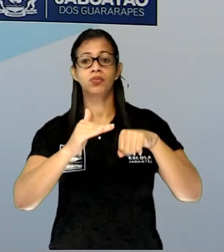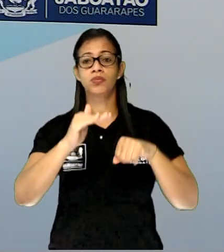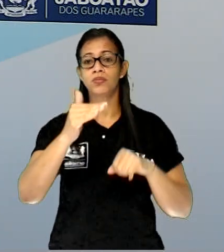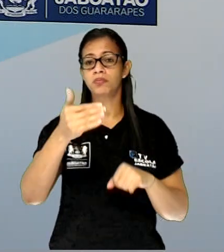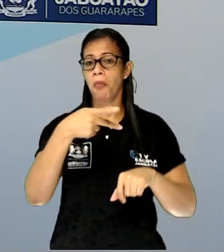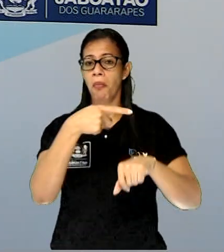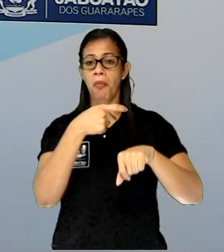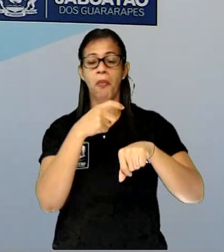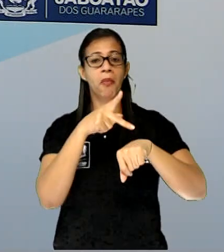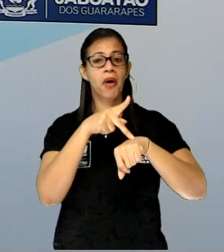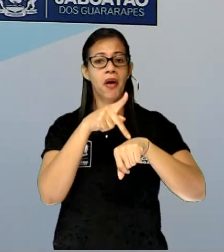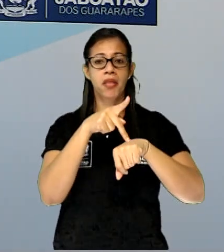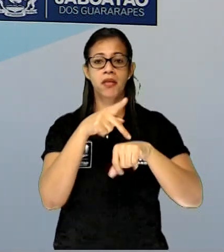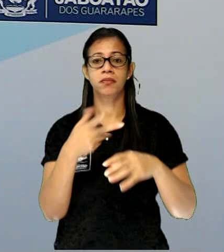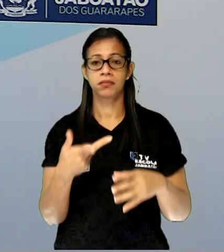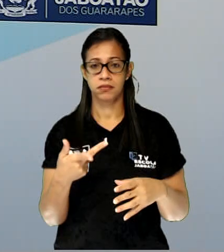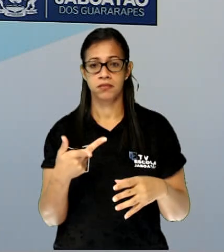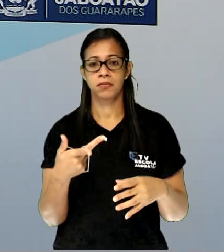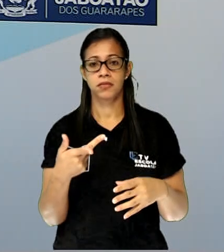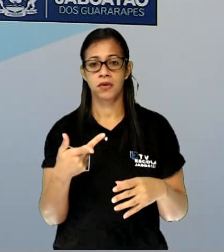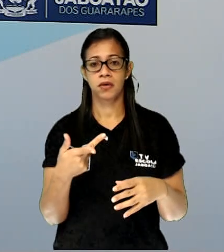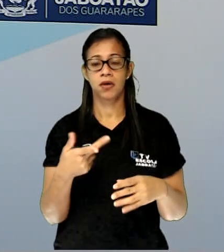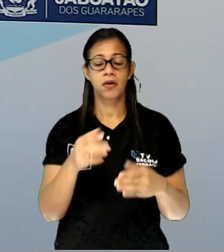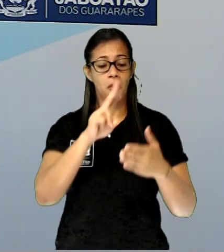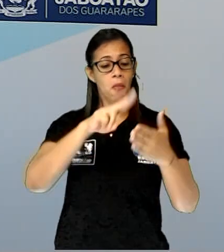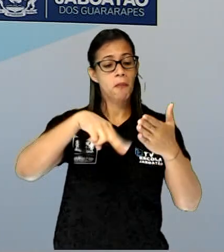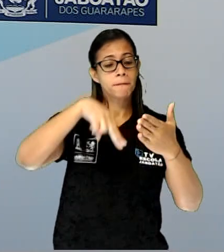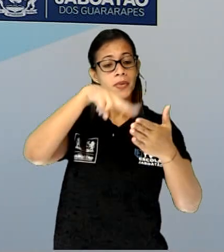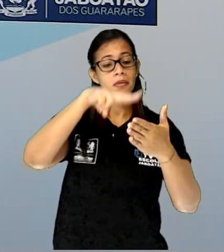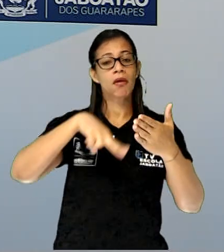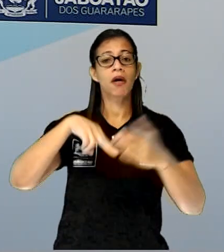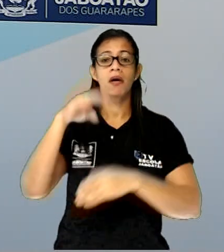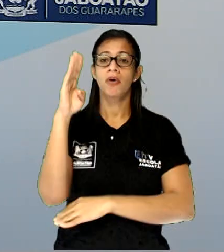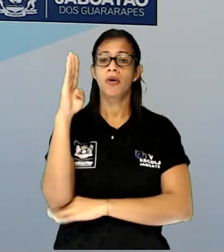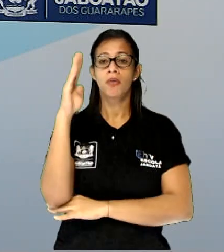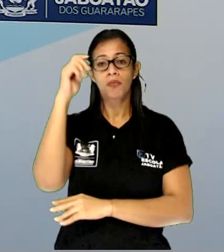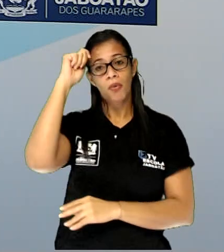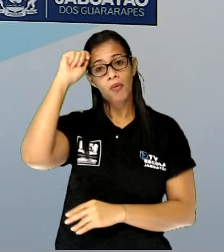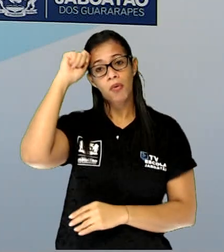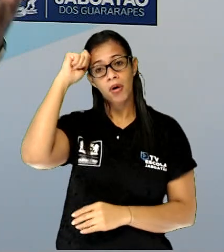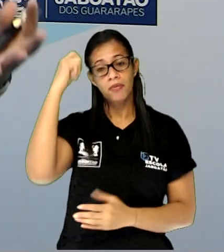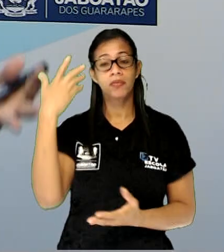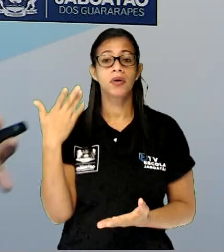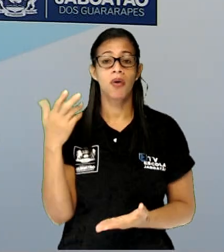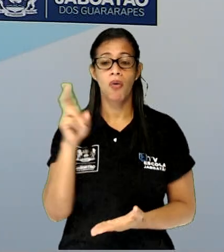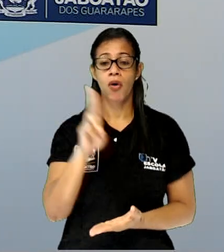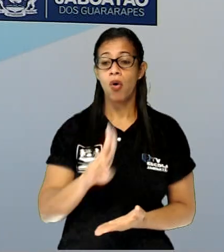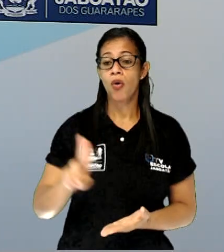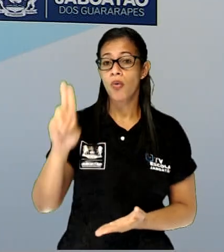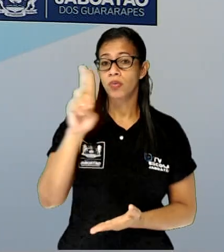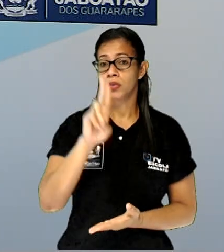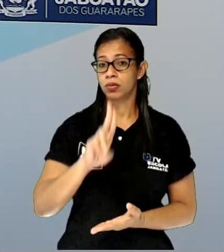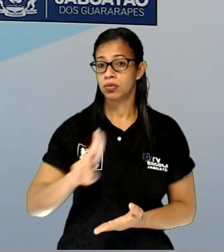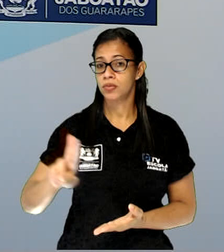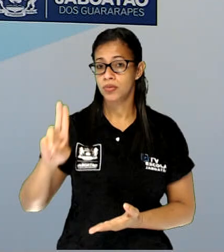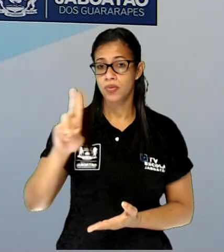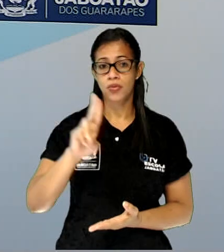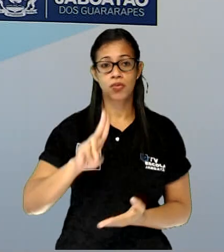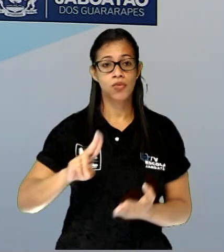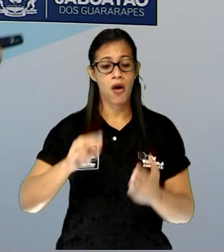animal, com carvão para conseguir a cor preta. E aí eles usavam pincéis rudimentares, feitos